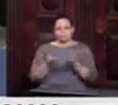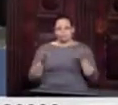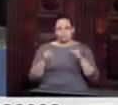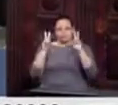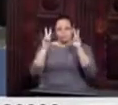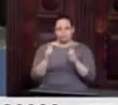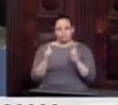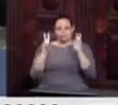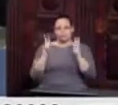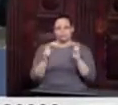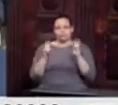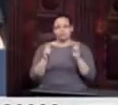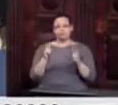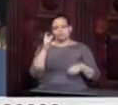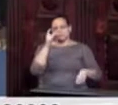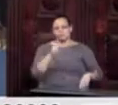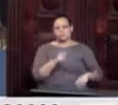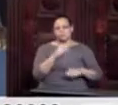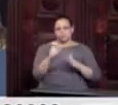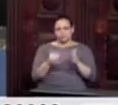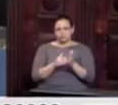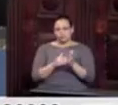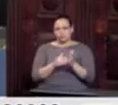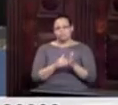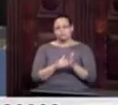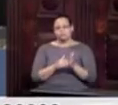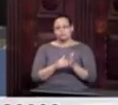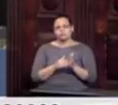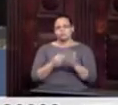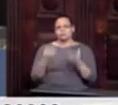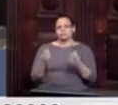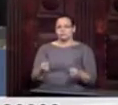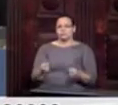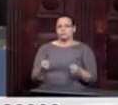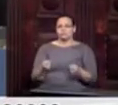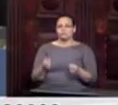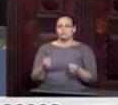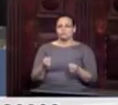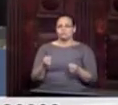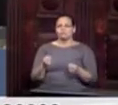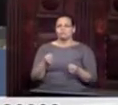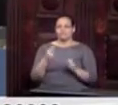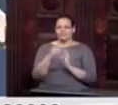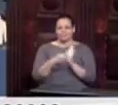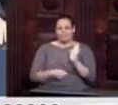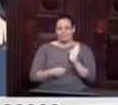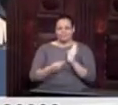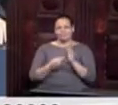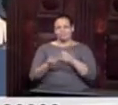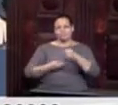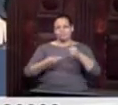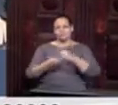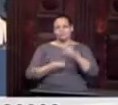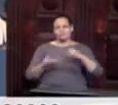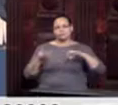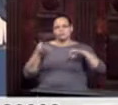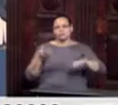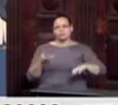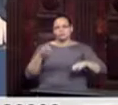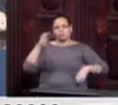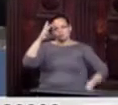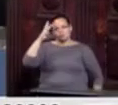um tema que é do interesse de todos. A aprovação do texto base pelo Congresso Nacional na